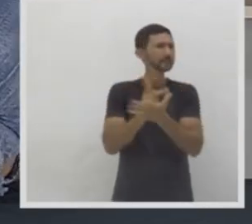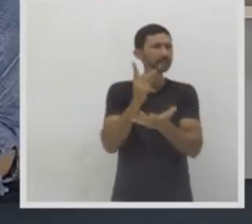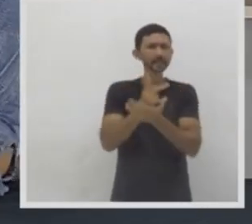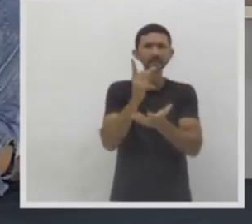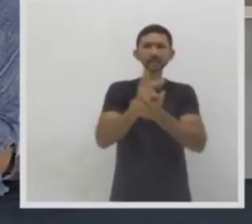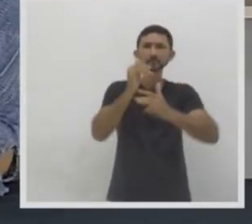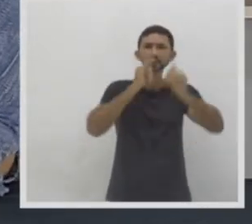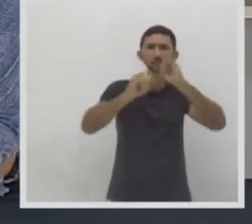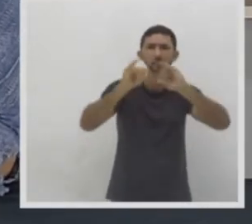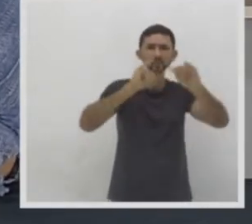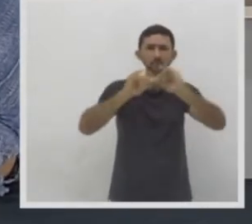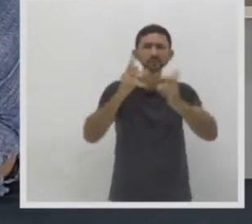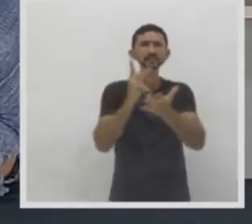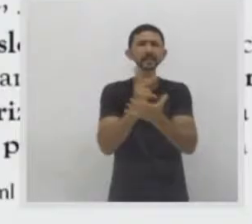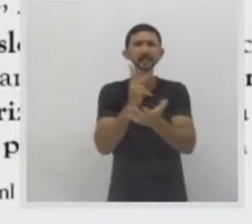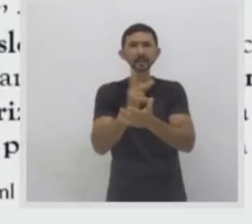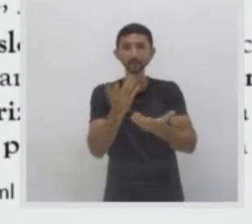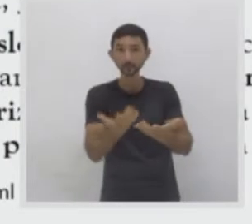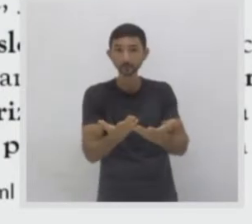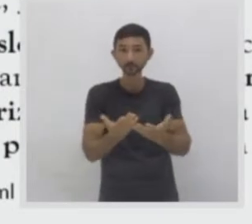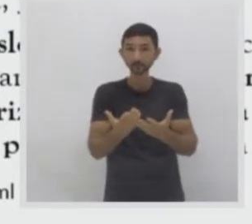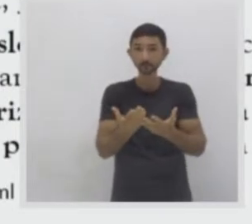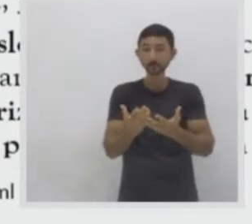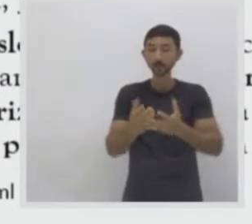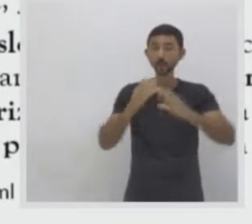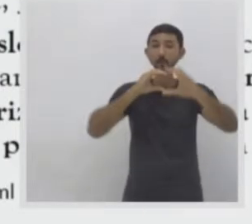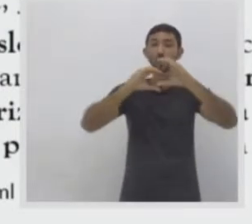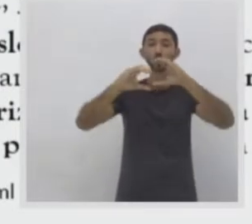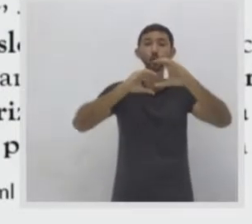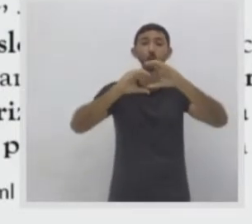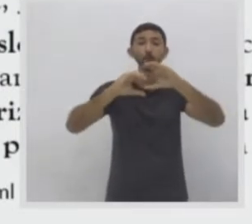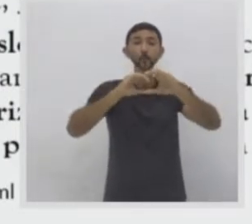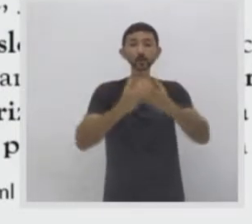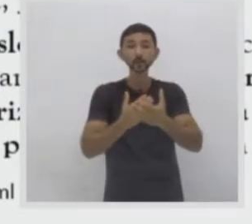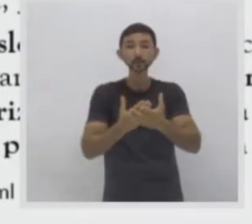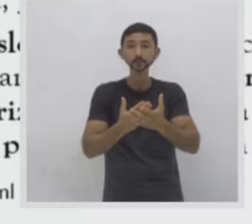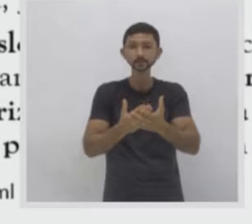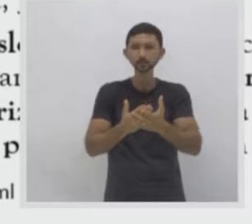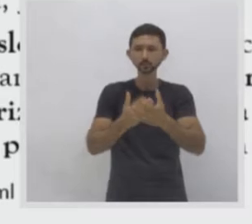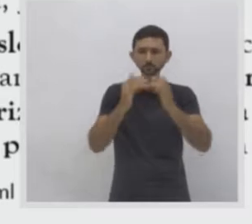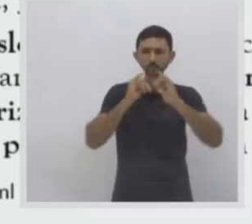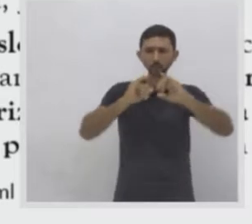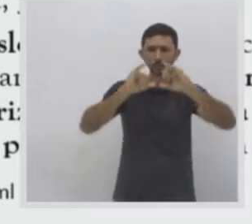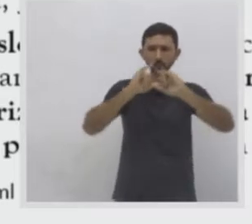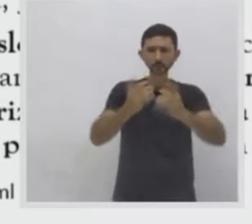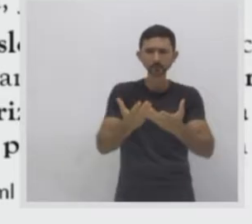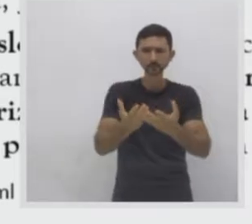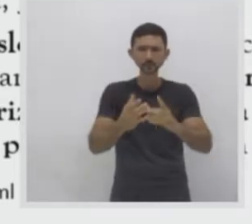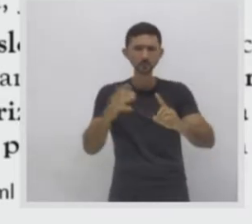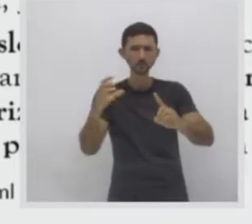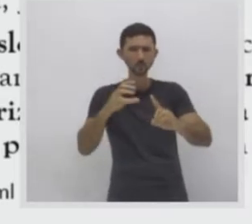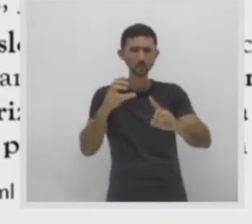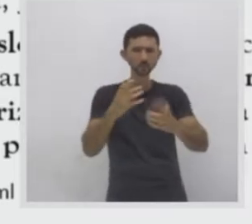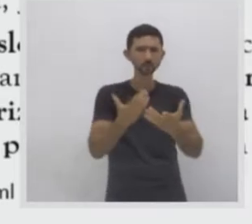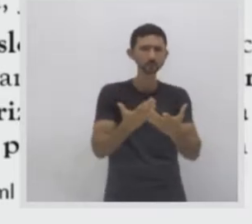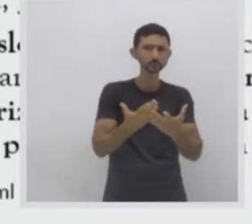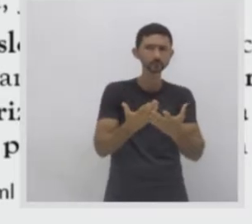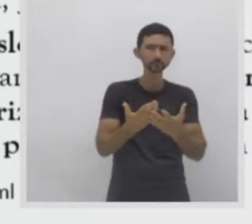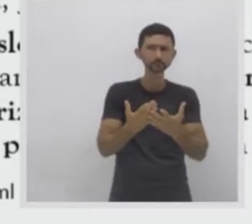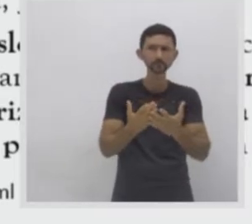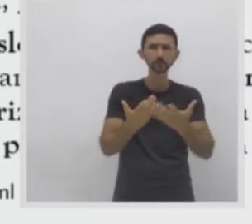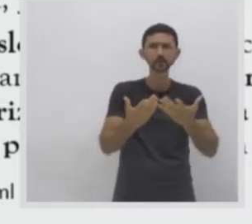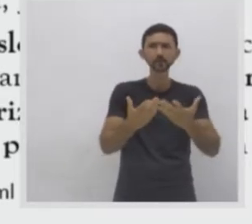início, né? Então, o que é a propaganda? Ela é uma comunicação persuasiva. Persuasiva não é uma